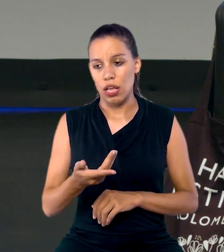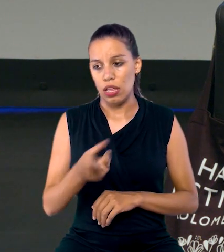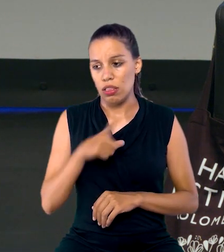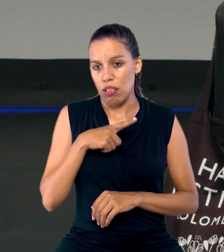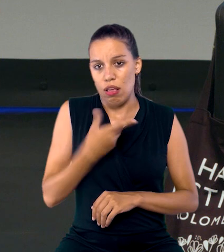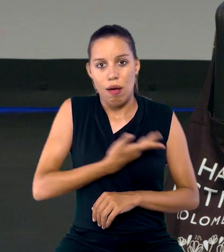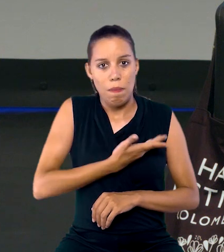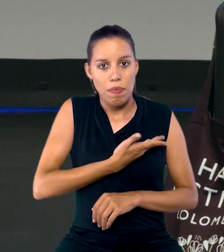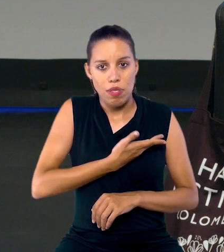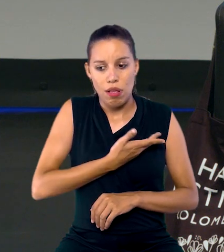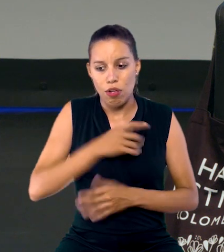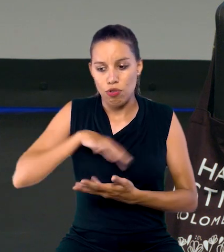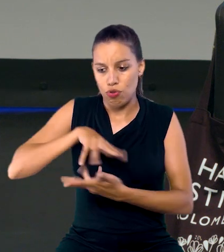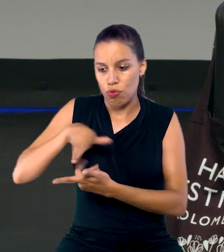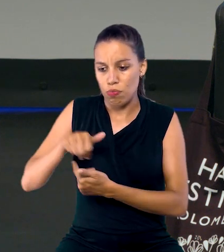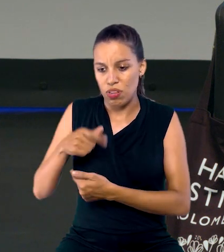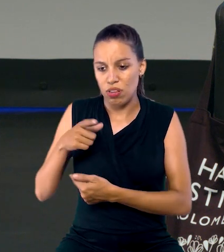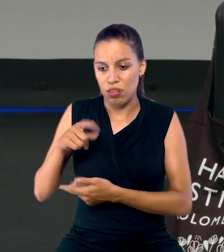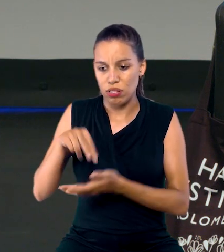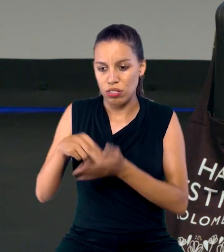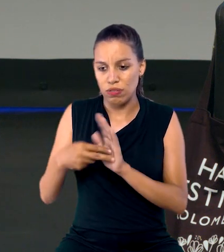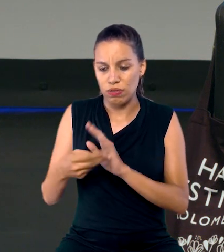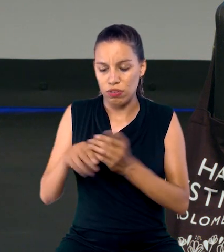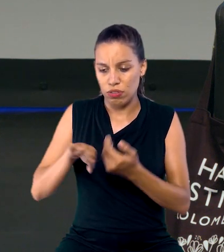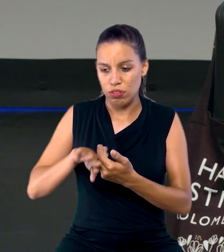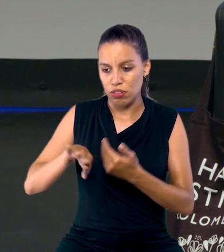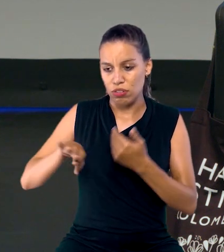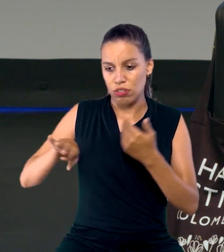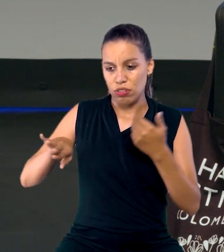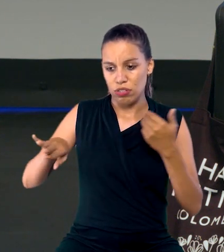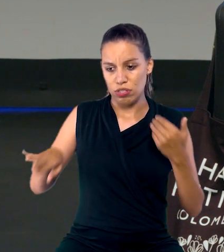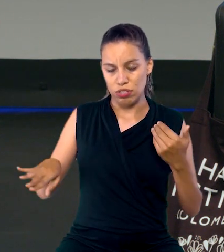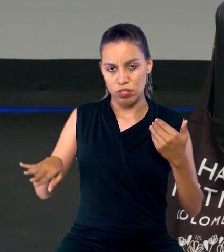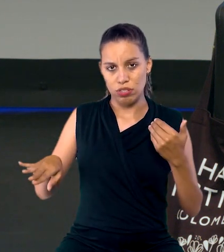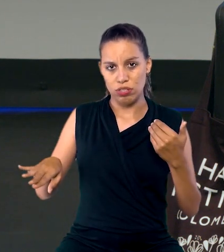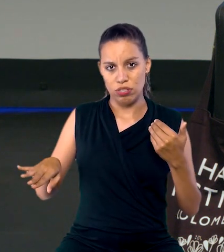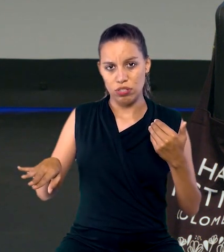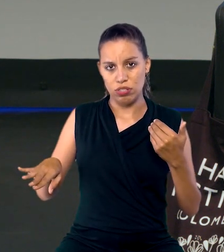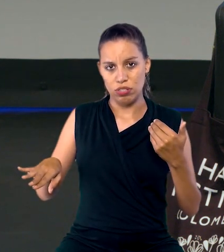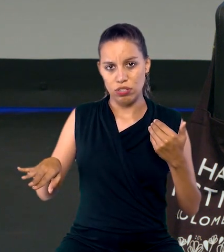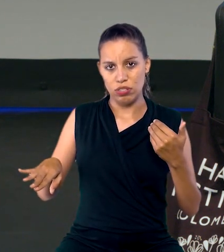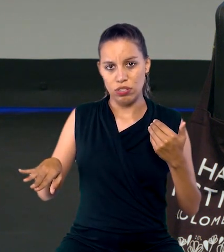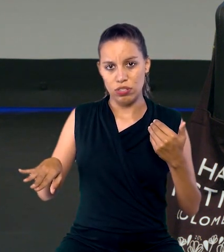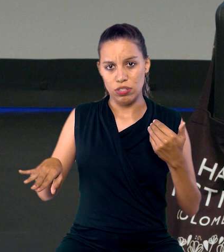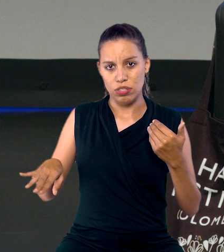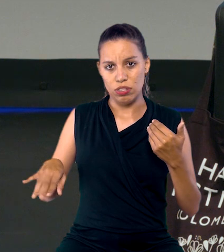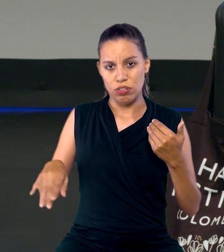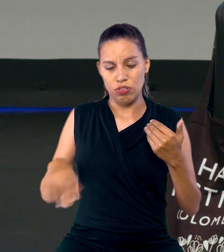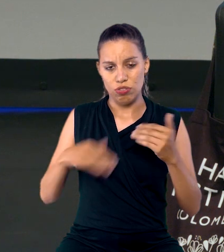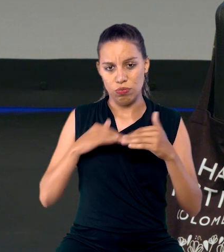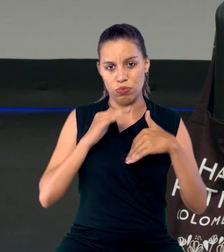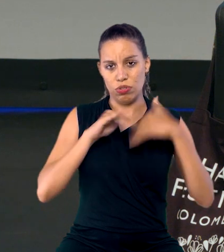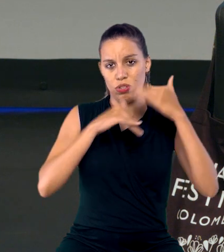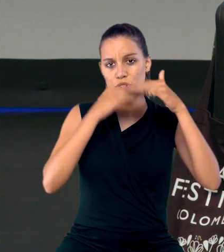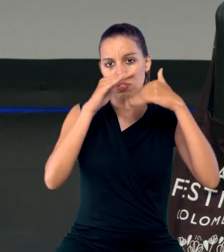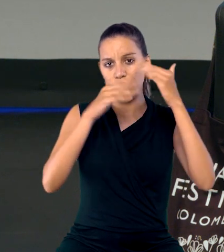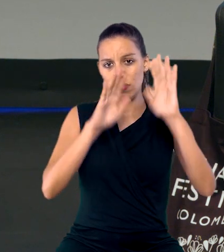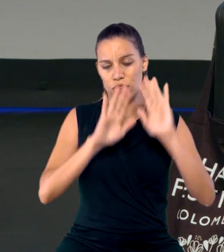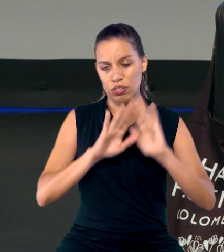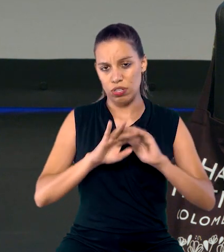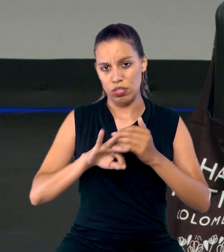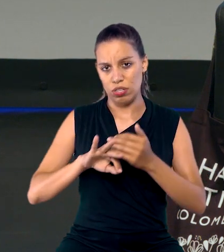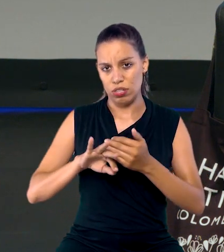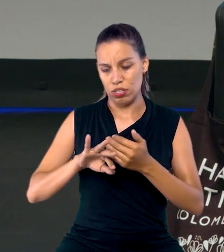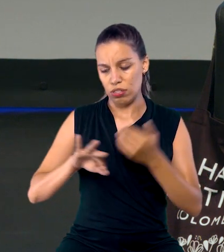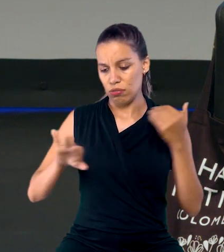amizade com o mundo e uma inimizade com esse projeto de distanciamento, né, de desenvolvimento, de afastamento, de